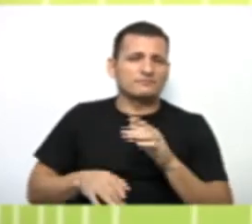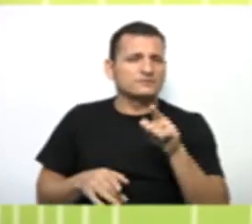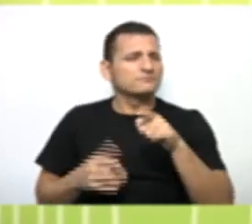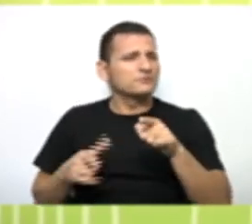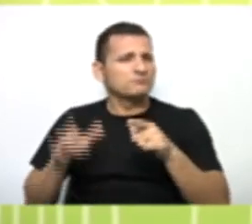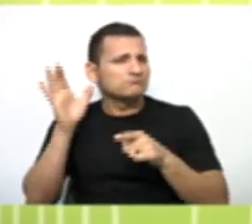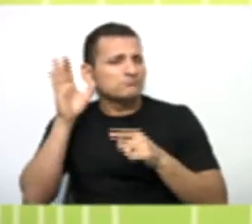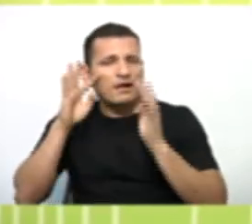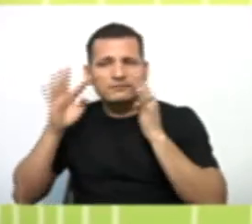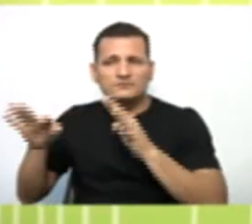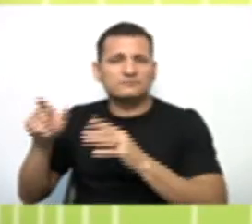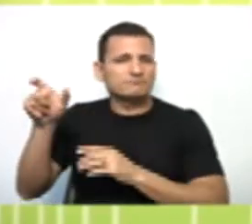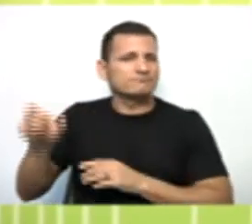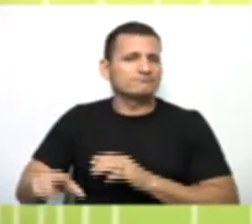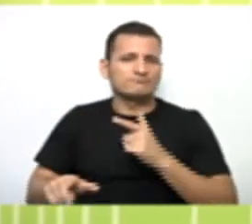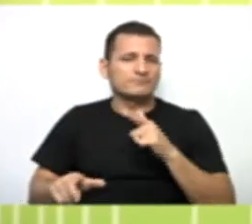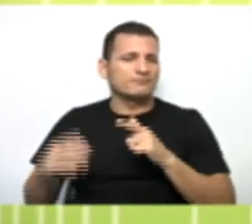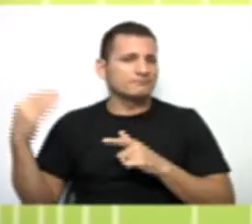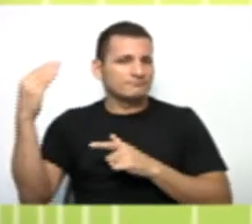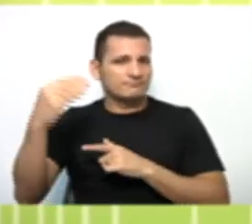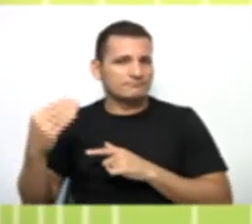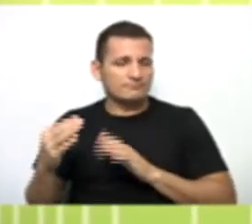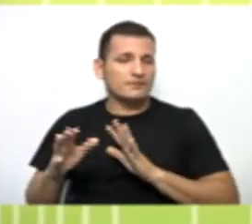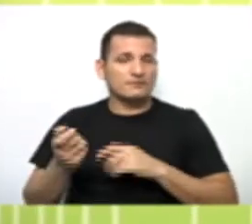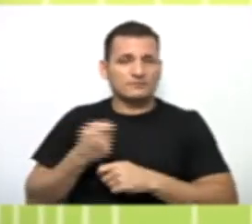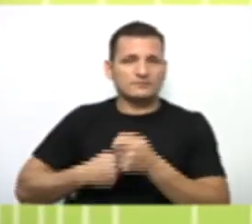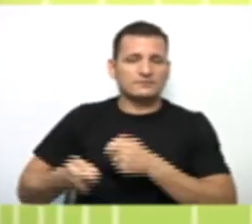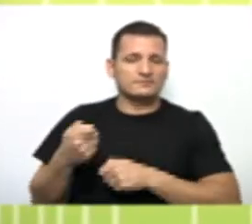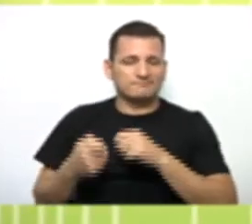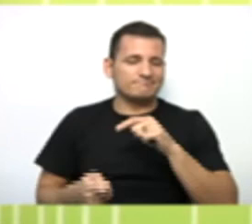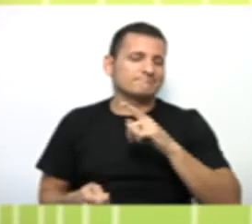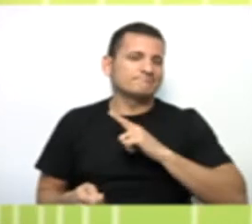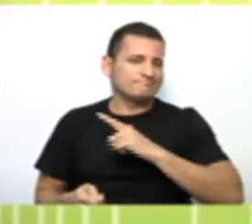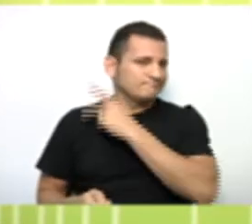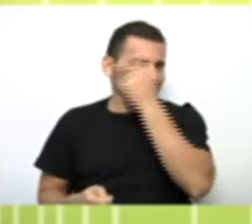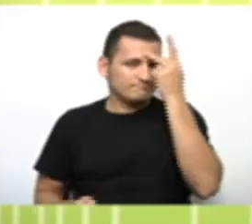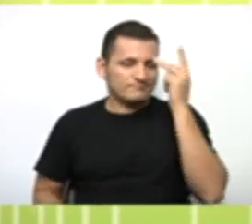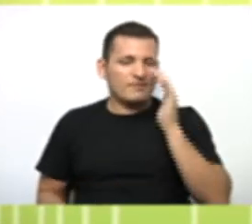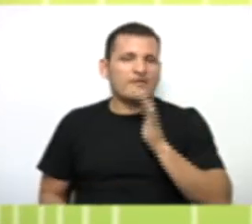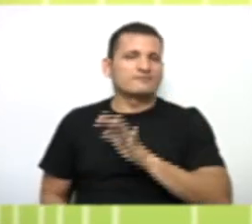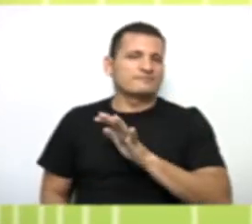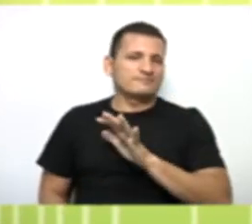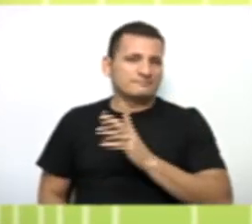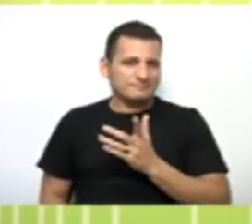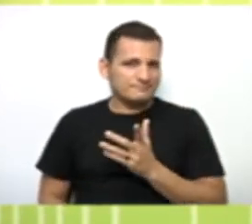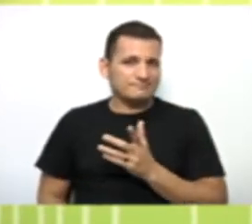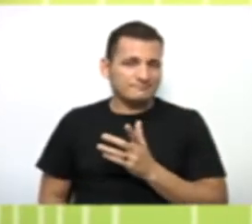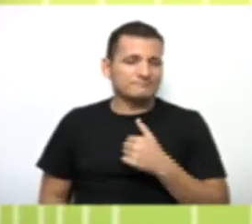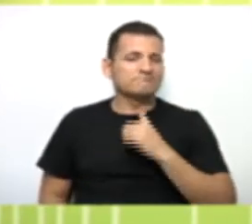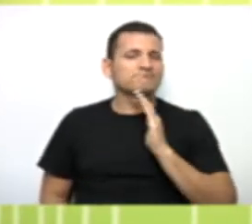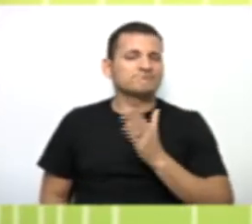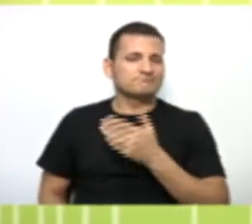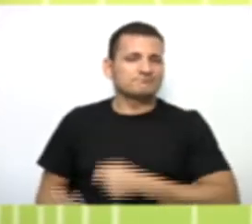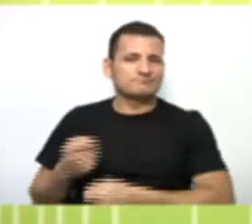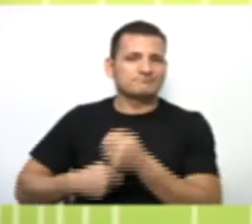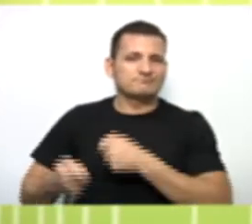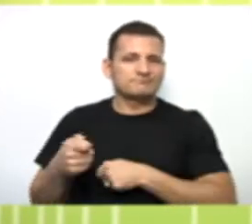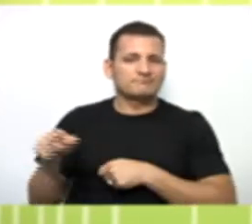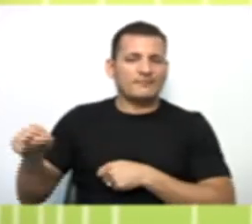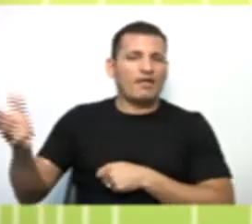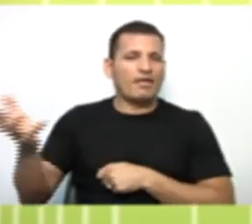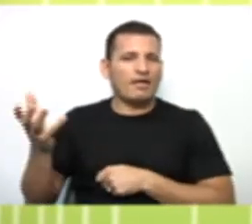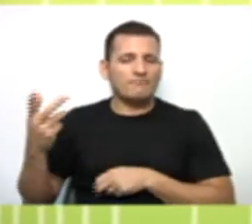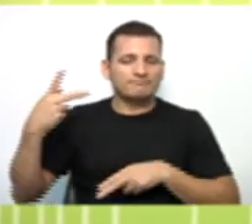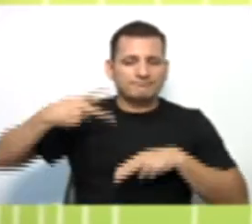ouve a outra parte. Na negociação tem gente que é dessa forma. Já participei de negociações onde a outra parte queria antecipar o que eu ia